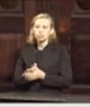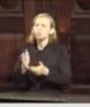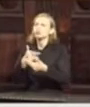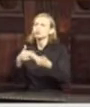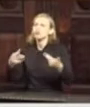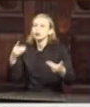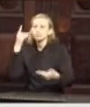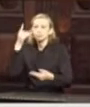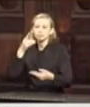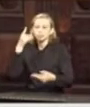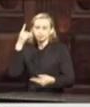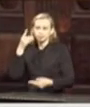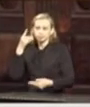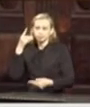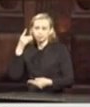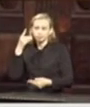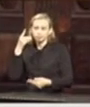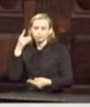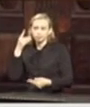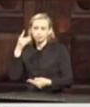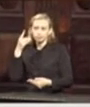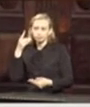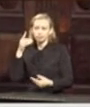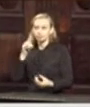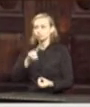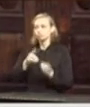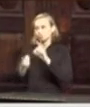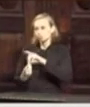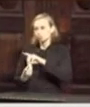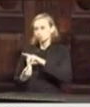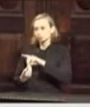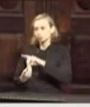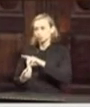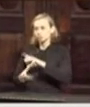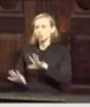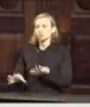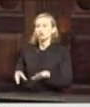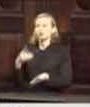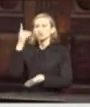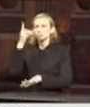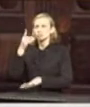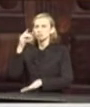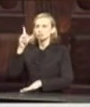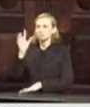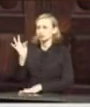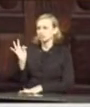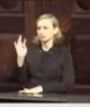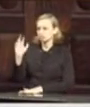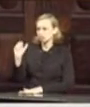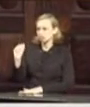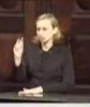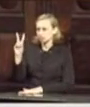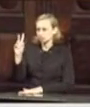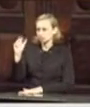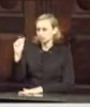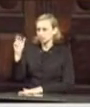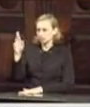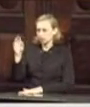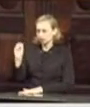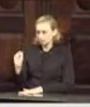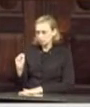deputados da oposição ao governo, ou deputados da base mais vinculados ao debate